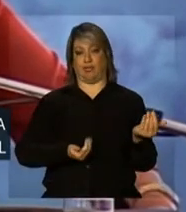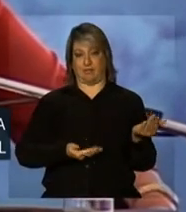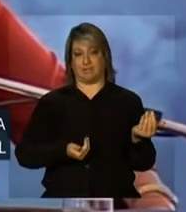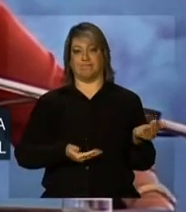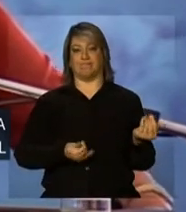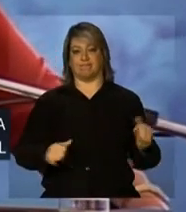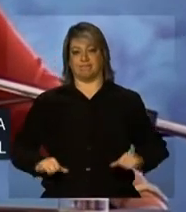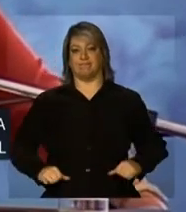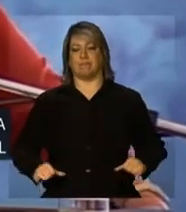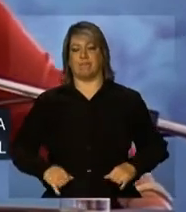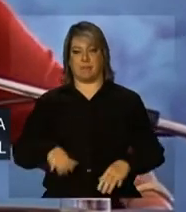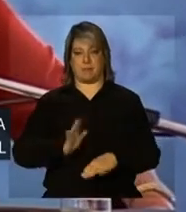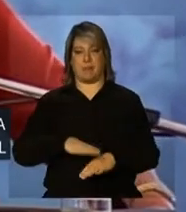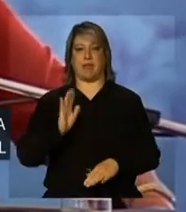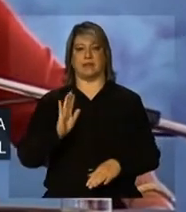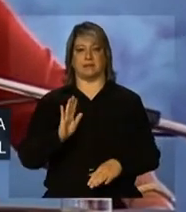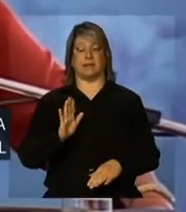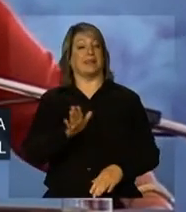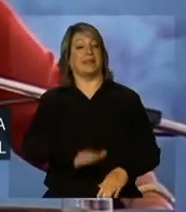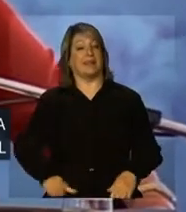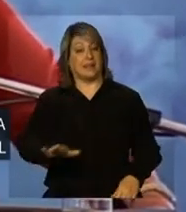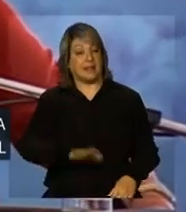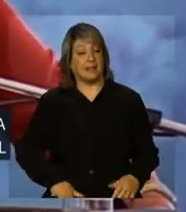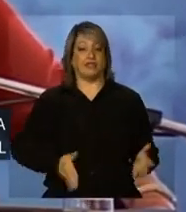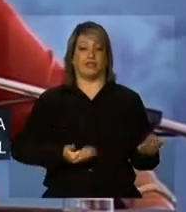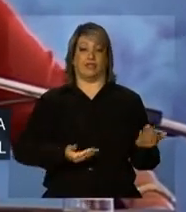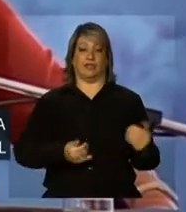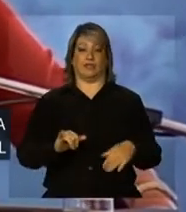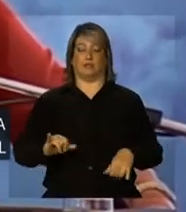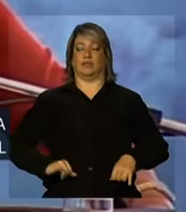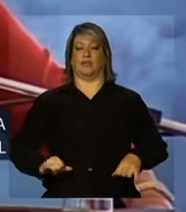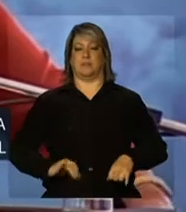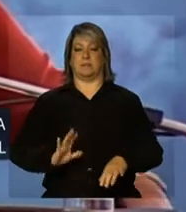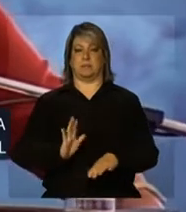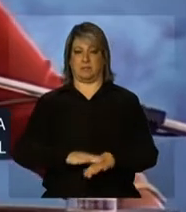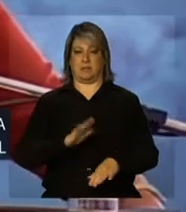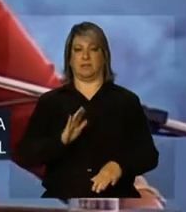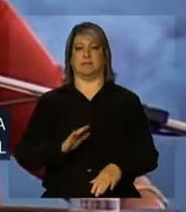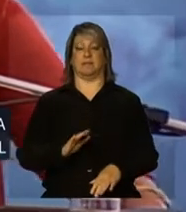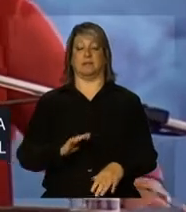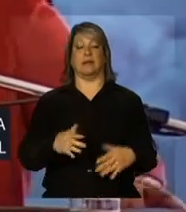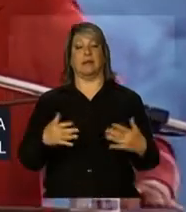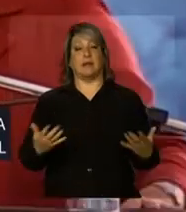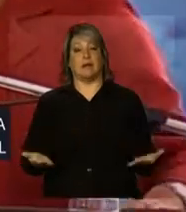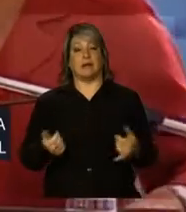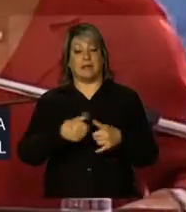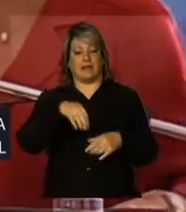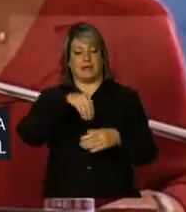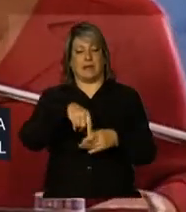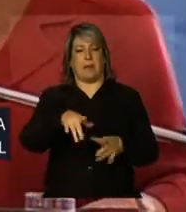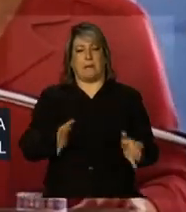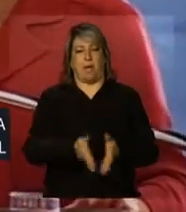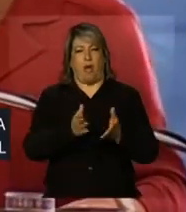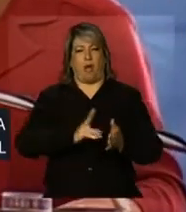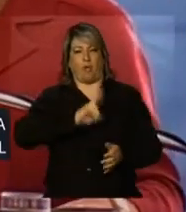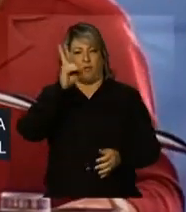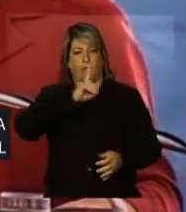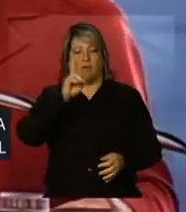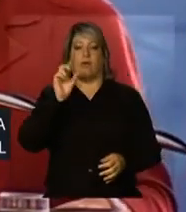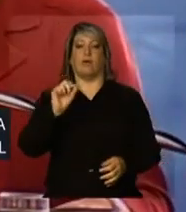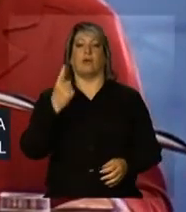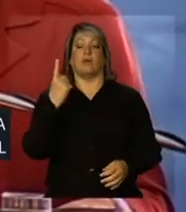jovens eram crianças e jovens portanto estava na pobreza extrema um